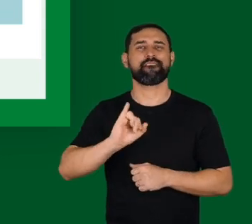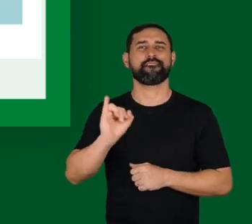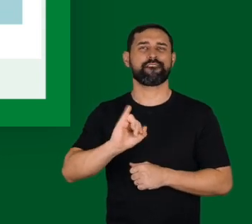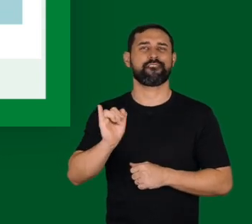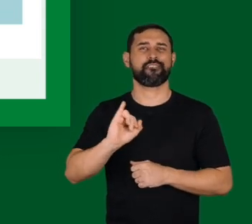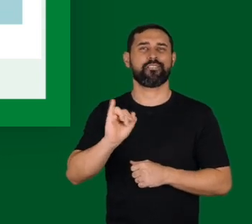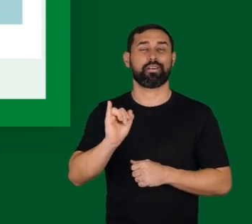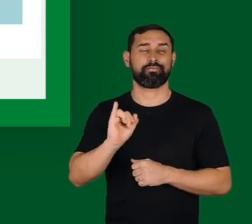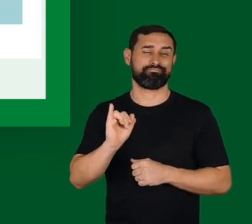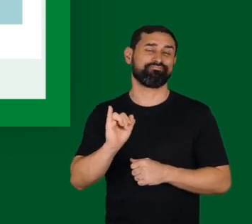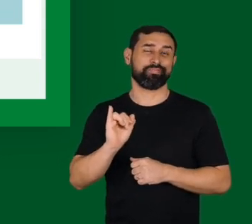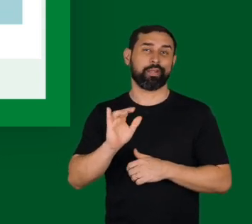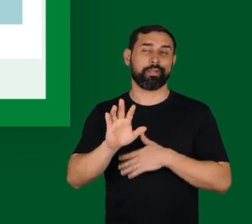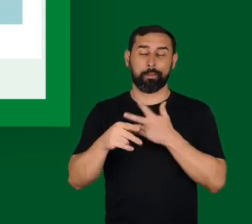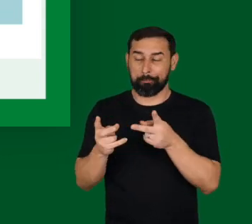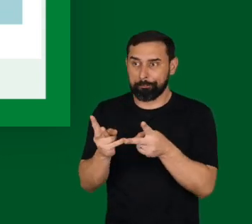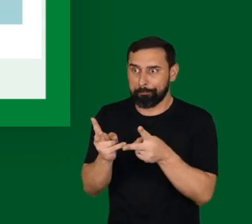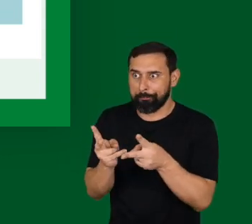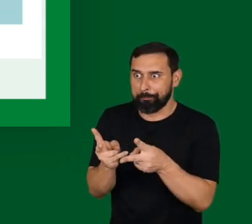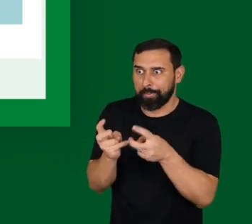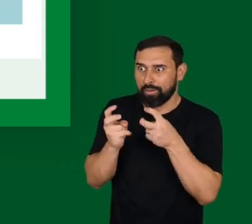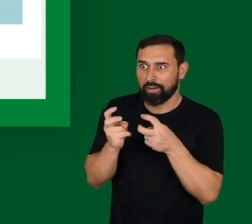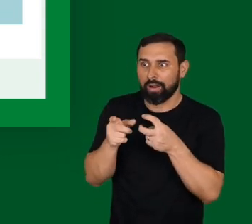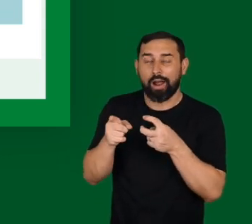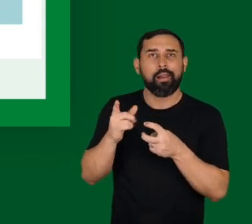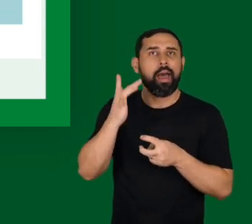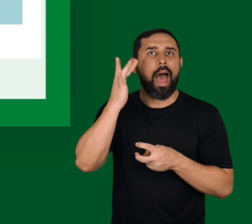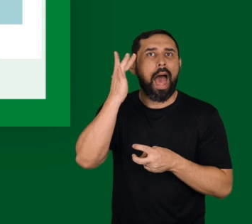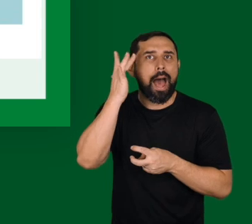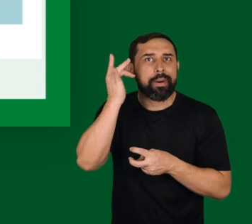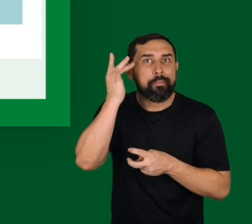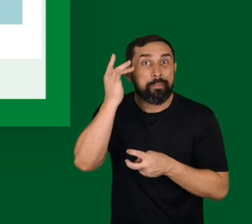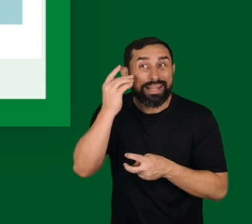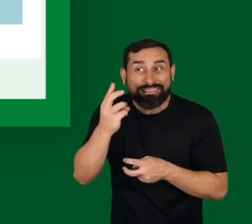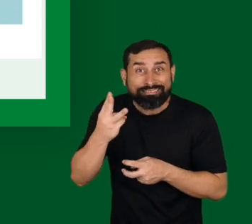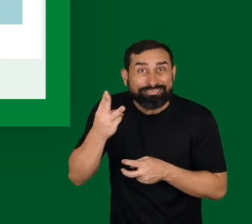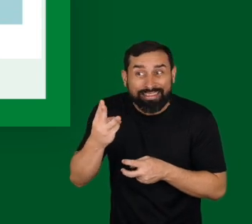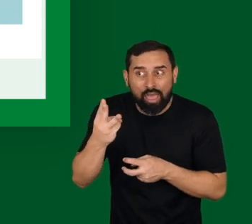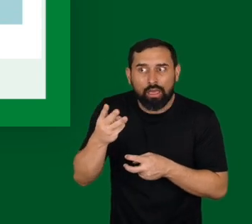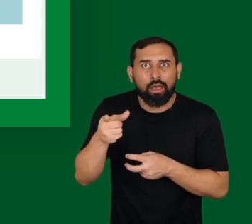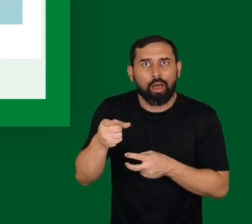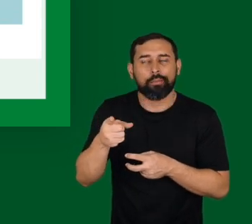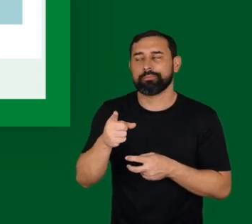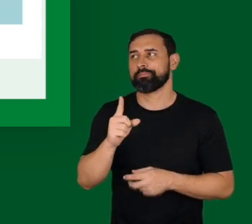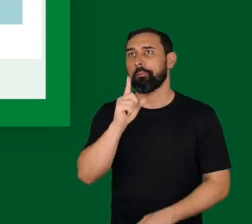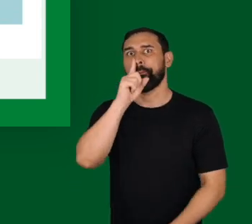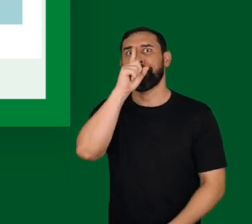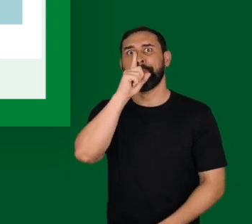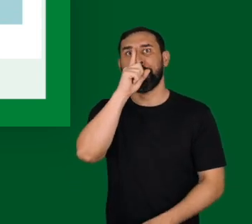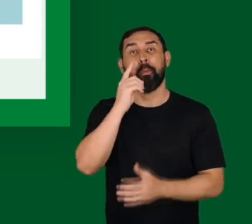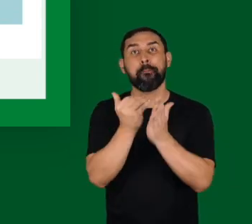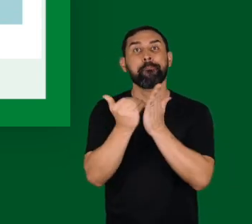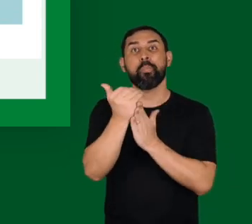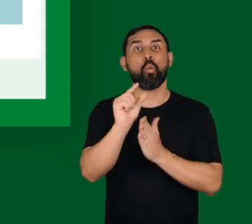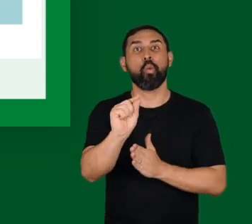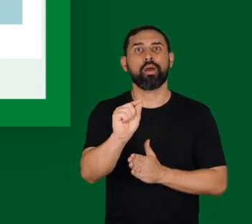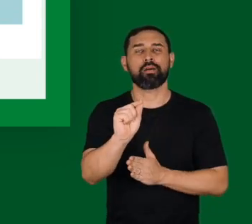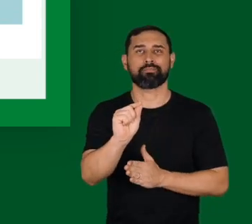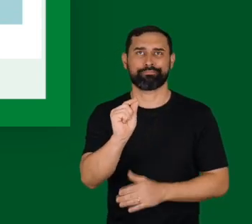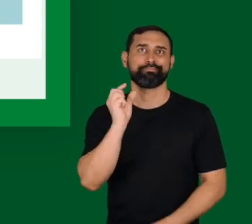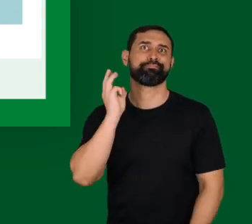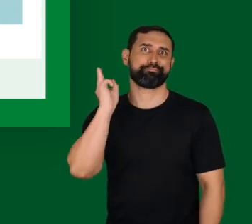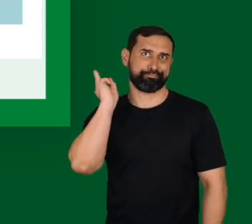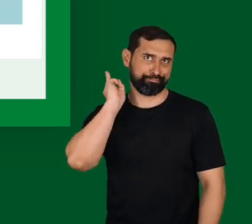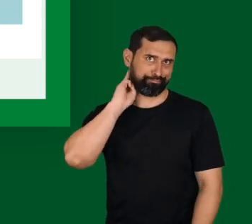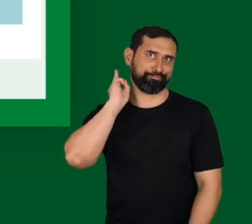sepse tardia é aquela que desencadeia os eventos infecciosos, são diagnosticados depois, né, do terceiro dia de vida, eles têm um